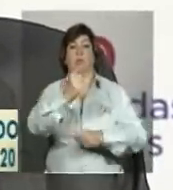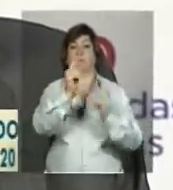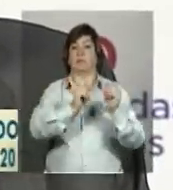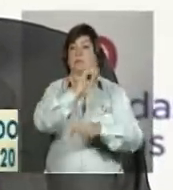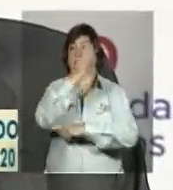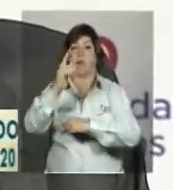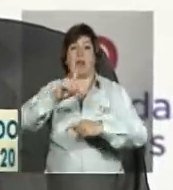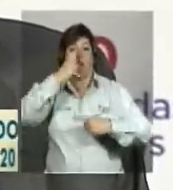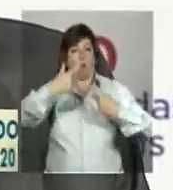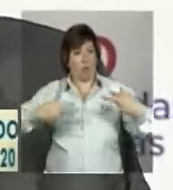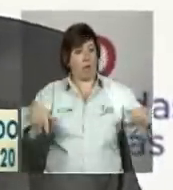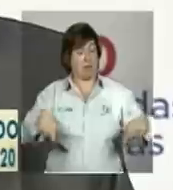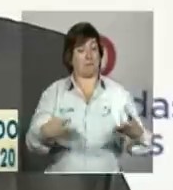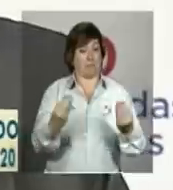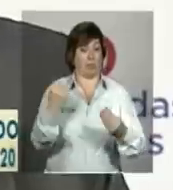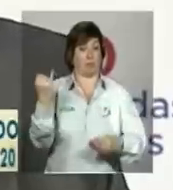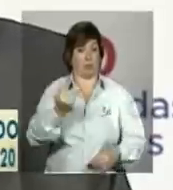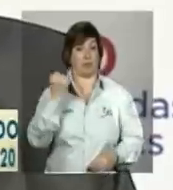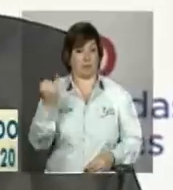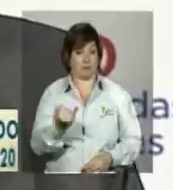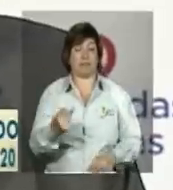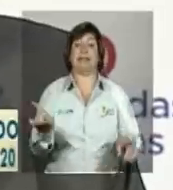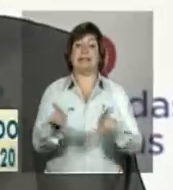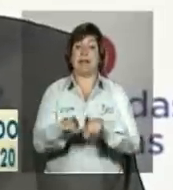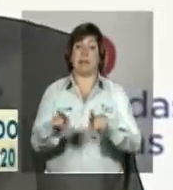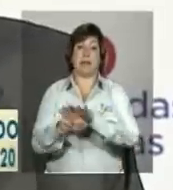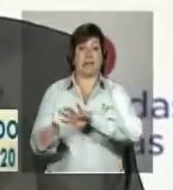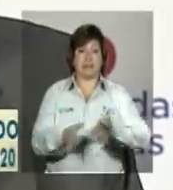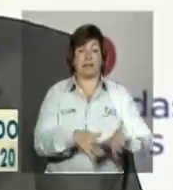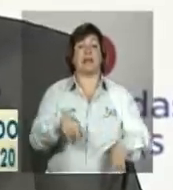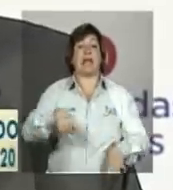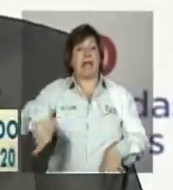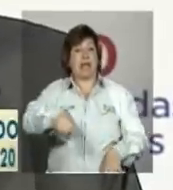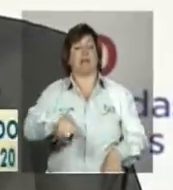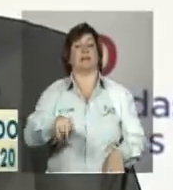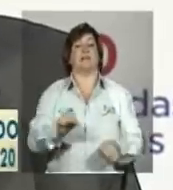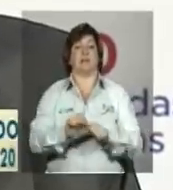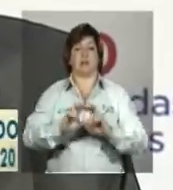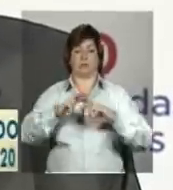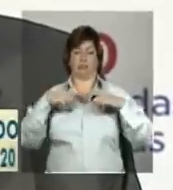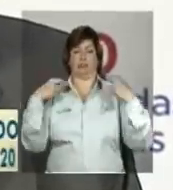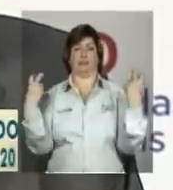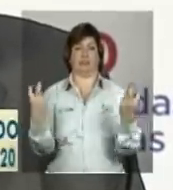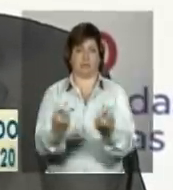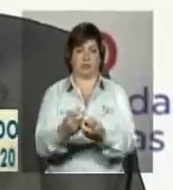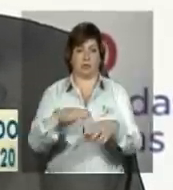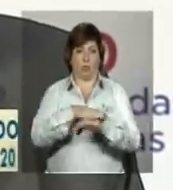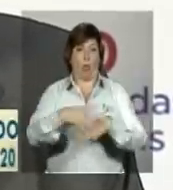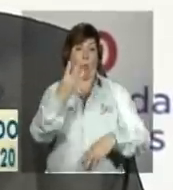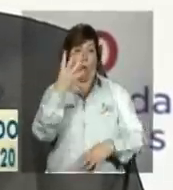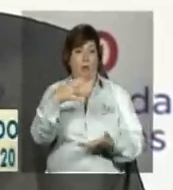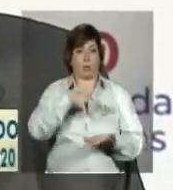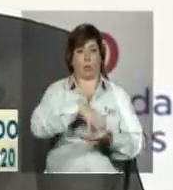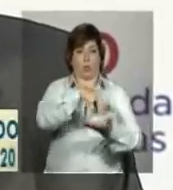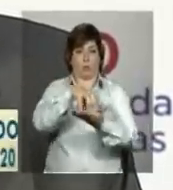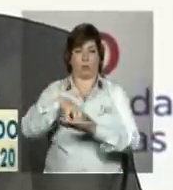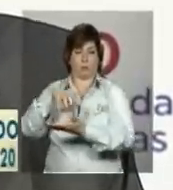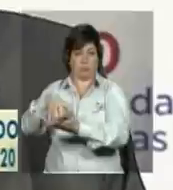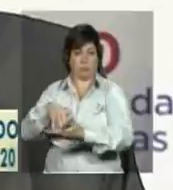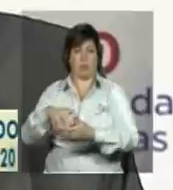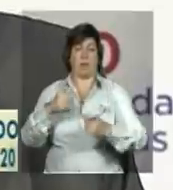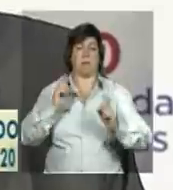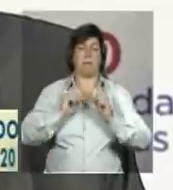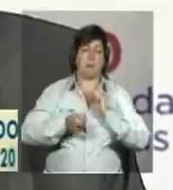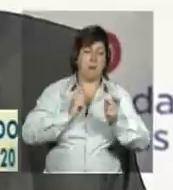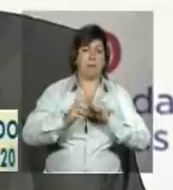é um debate muito rico. Além disso, eles participarão de mesas redondas, são 4 mesas redondas durante